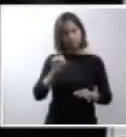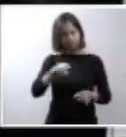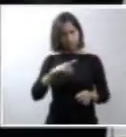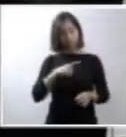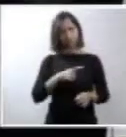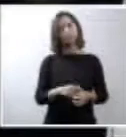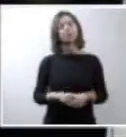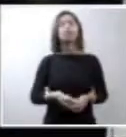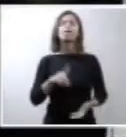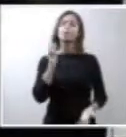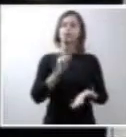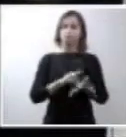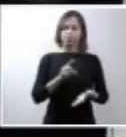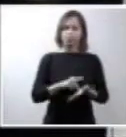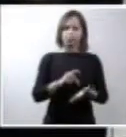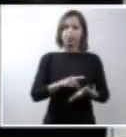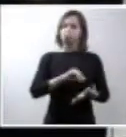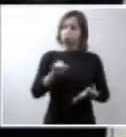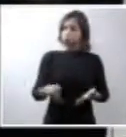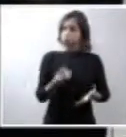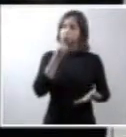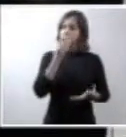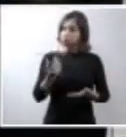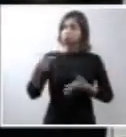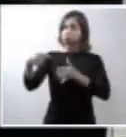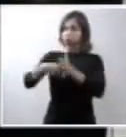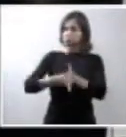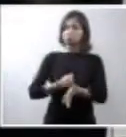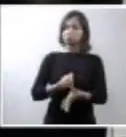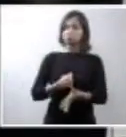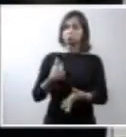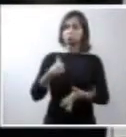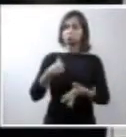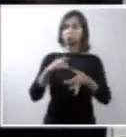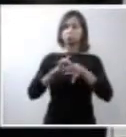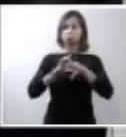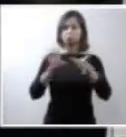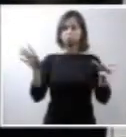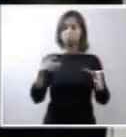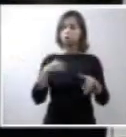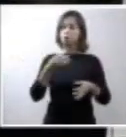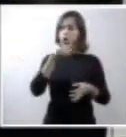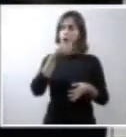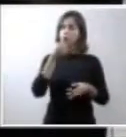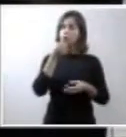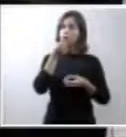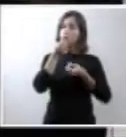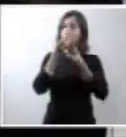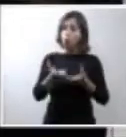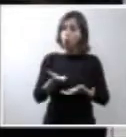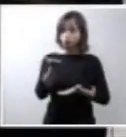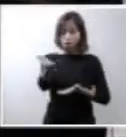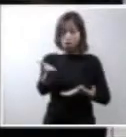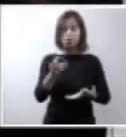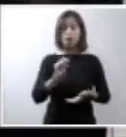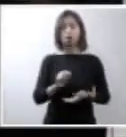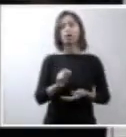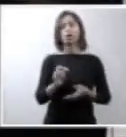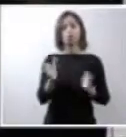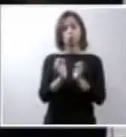é isso. Eu até agradeço a sua pergunta, porque me permite contar ao senhor que a associação